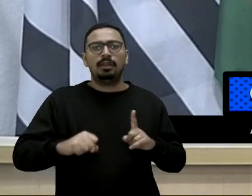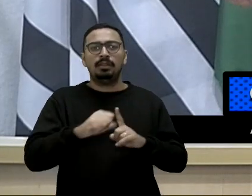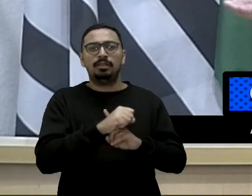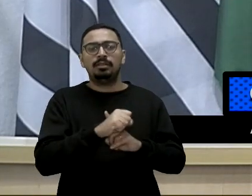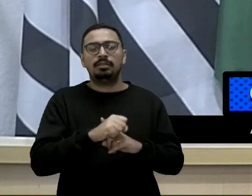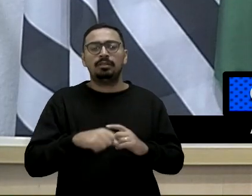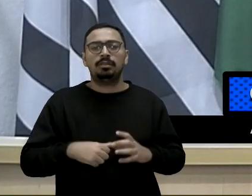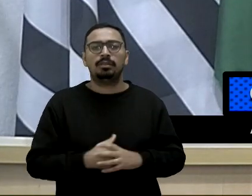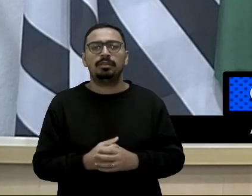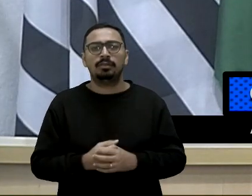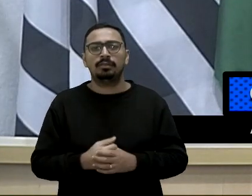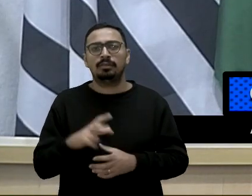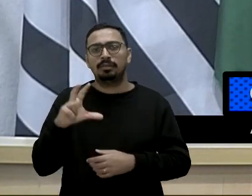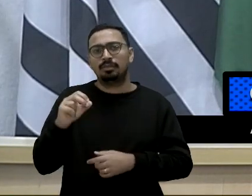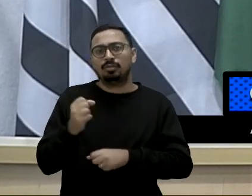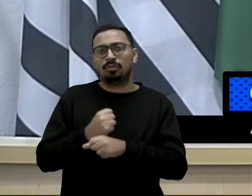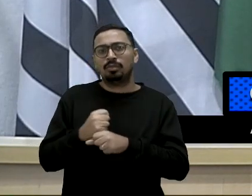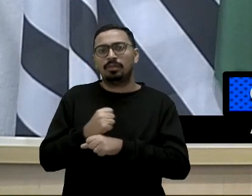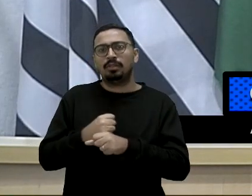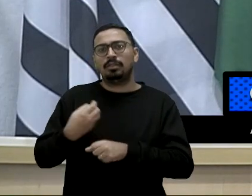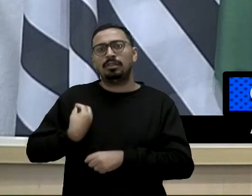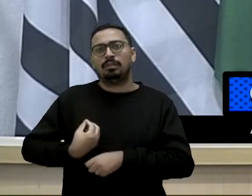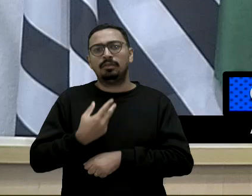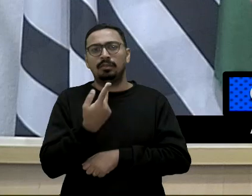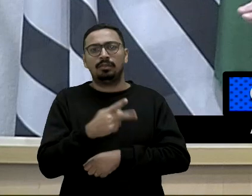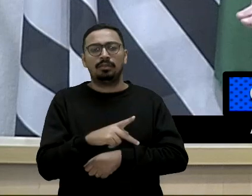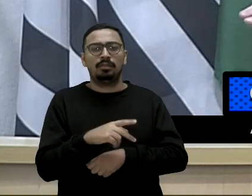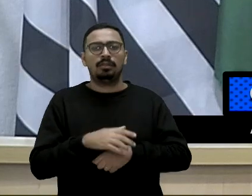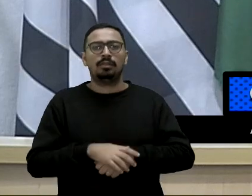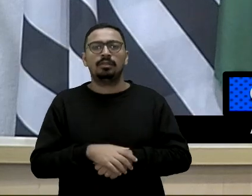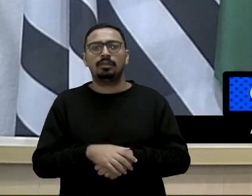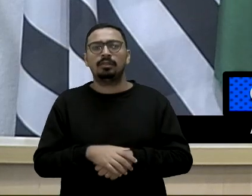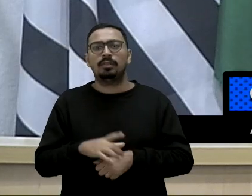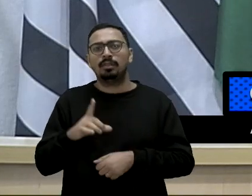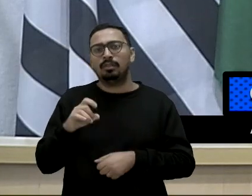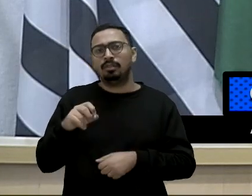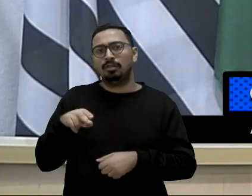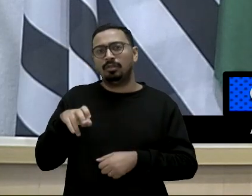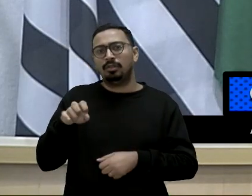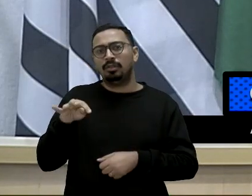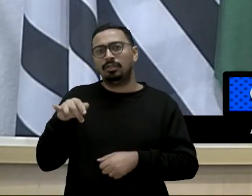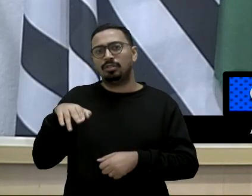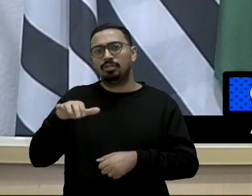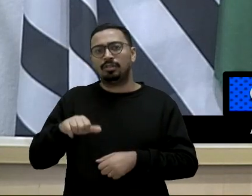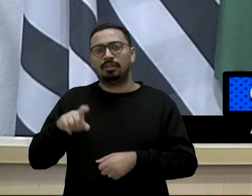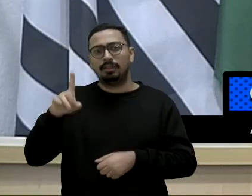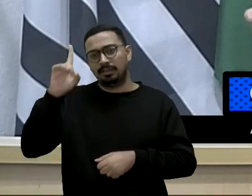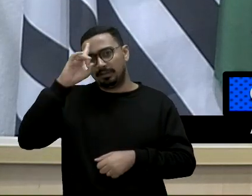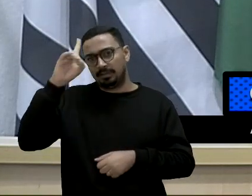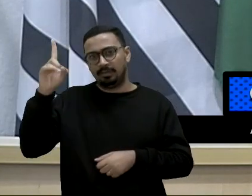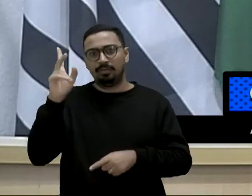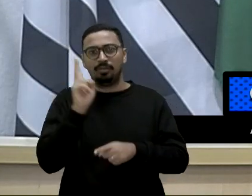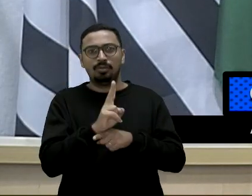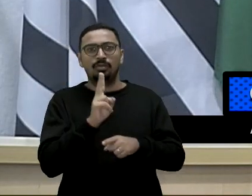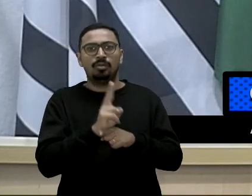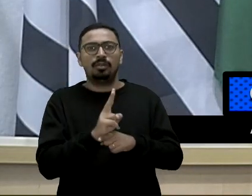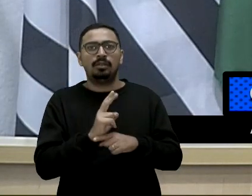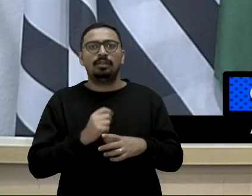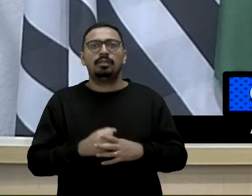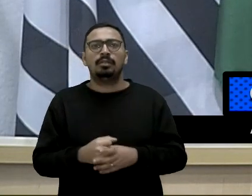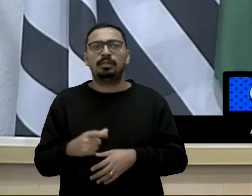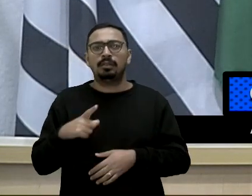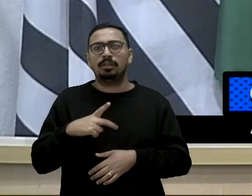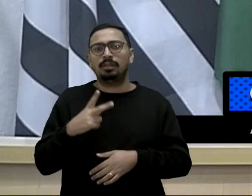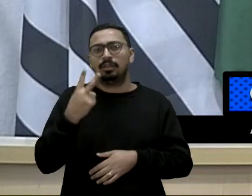sabe, mas 50 anos da vida dela. Dona Ernestina Soares Moreira, que Deus esteja em bom lugar, que